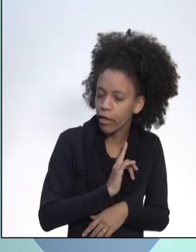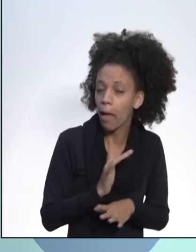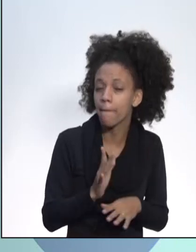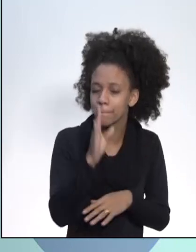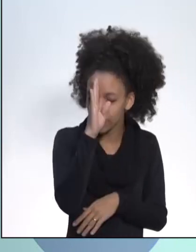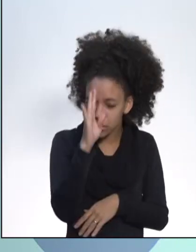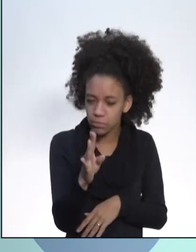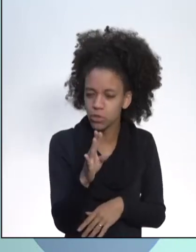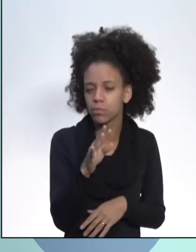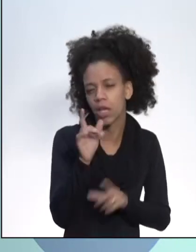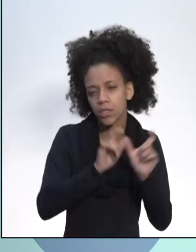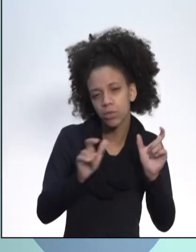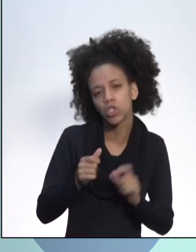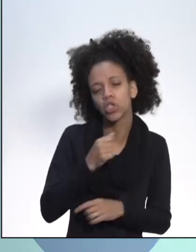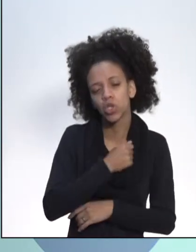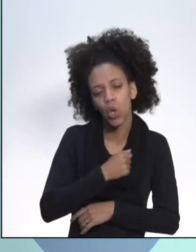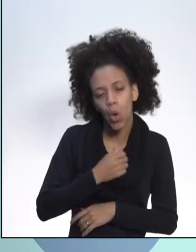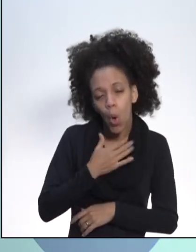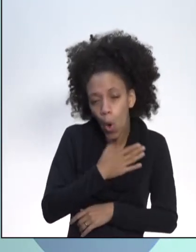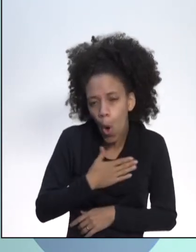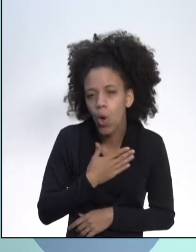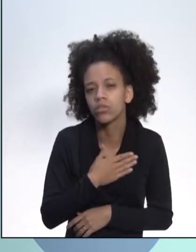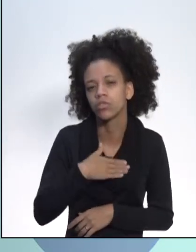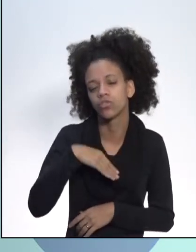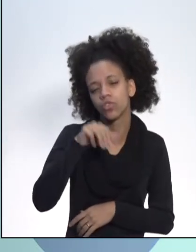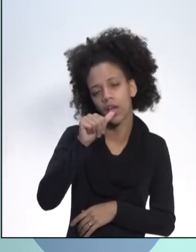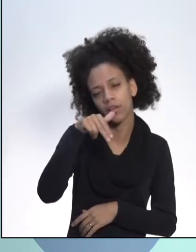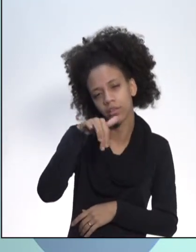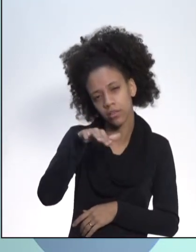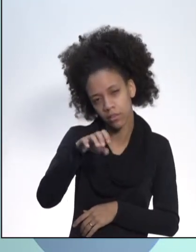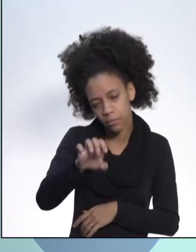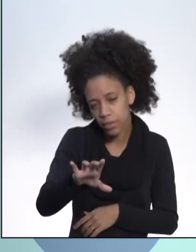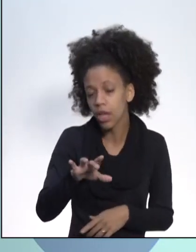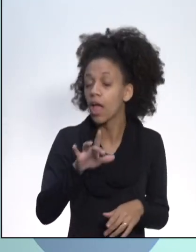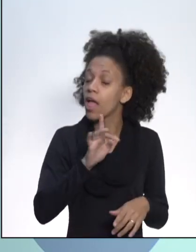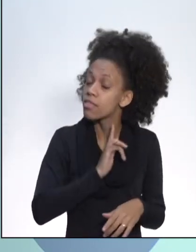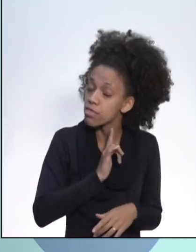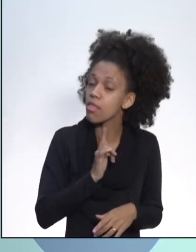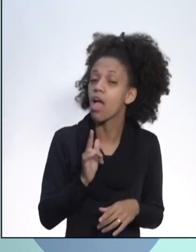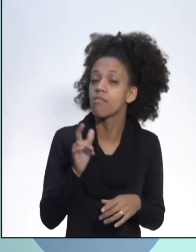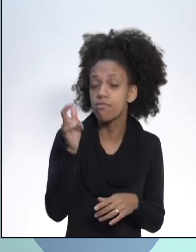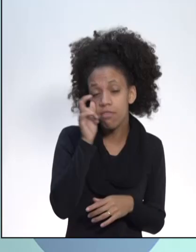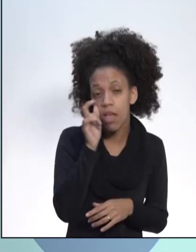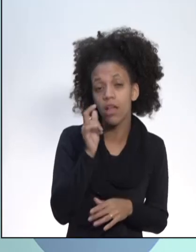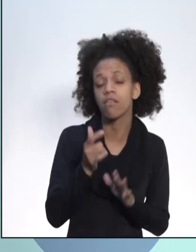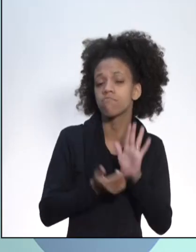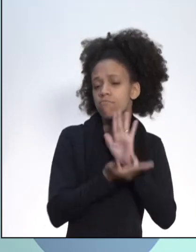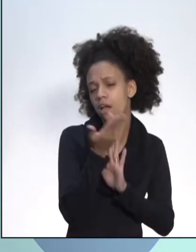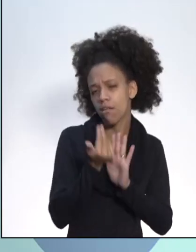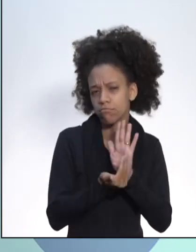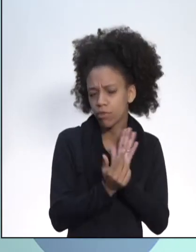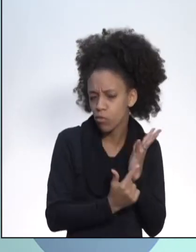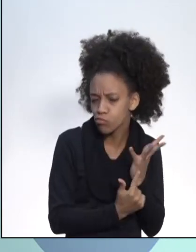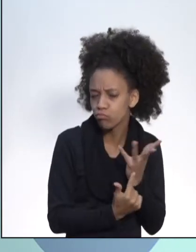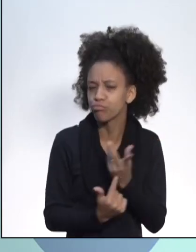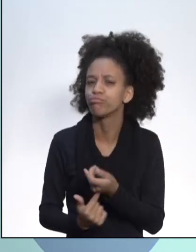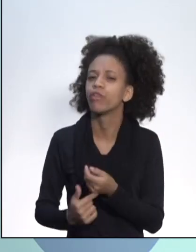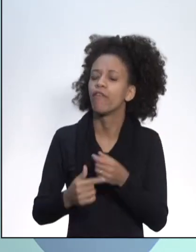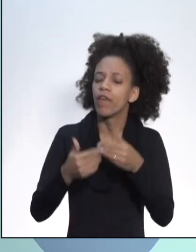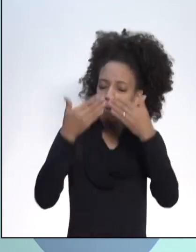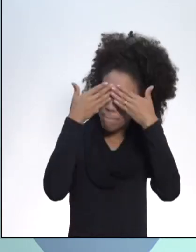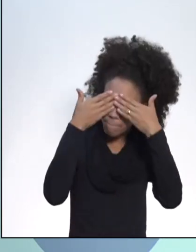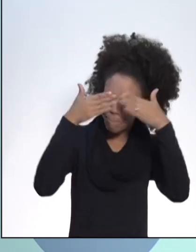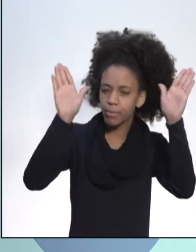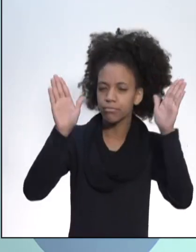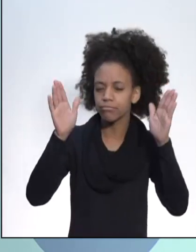de anime, de outros trabalhos, tem aí um interesse artístico e isso vai ampliando o repertório cultural nosso, tá certo?